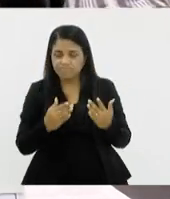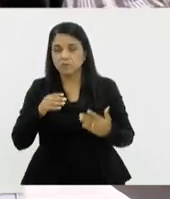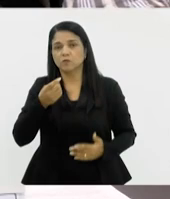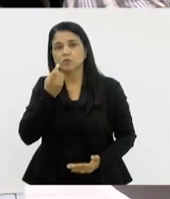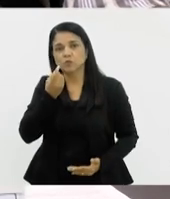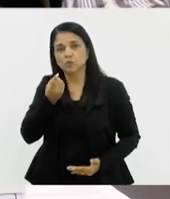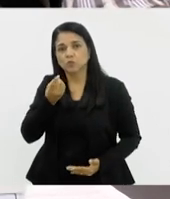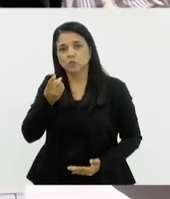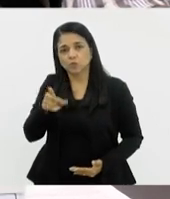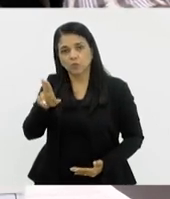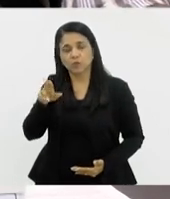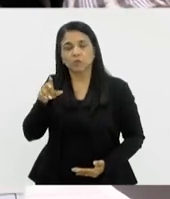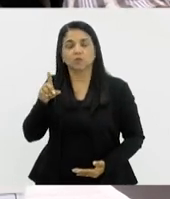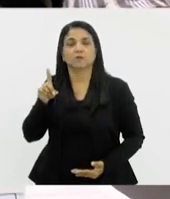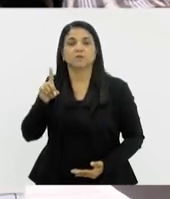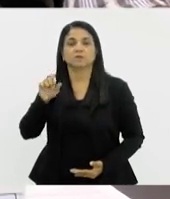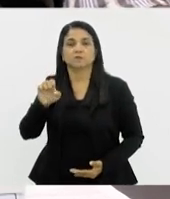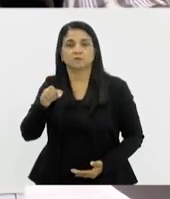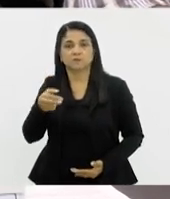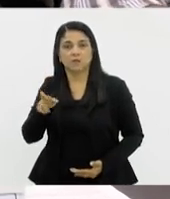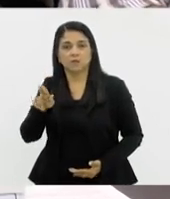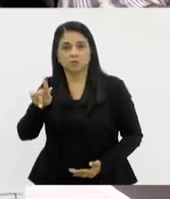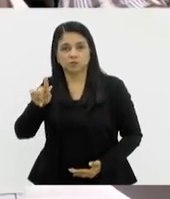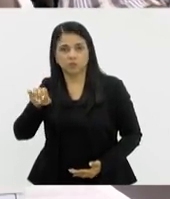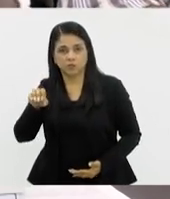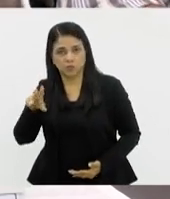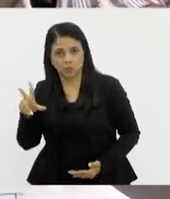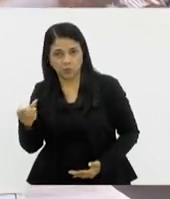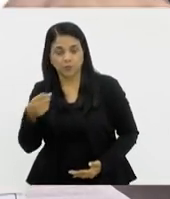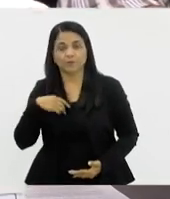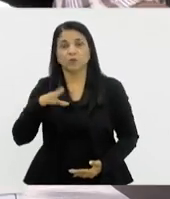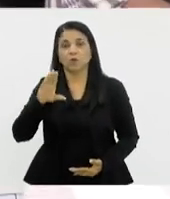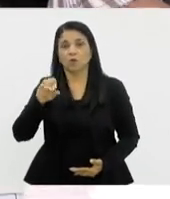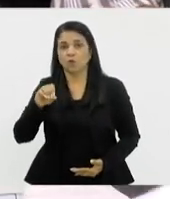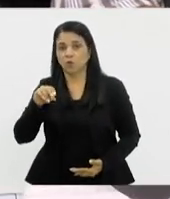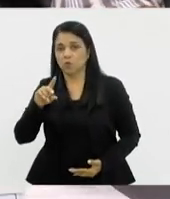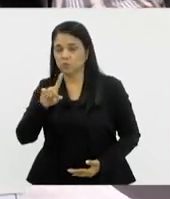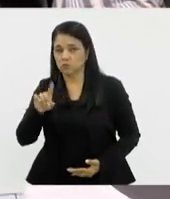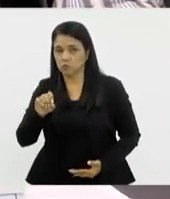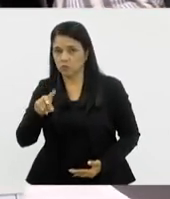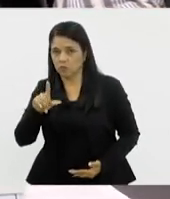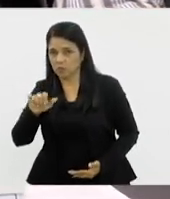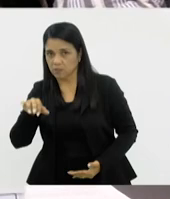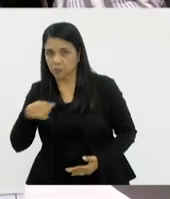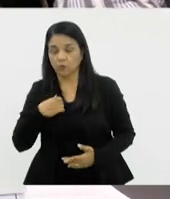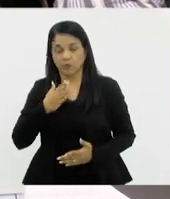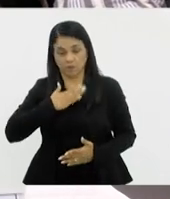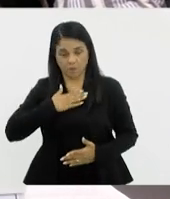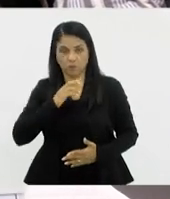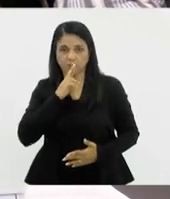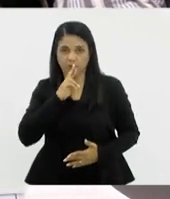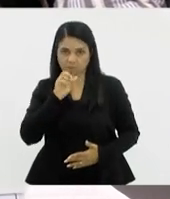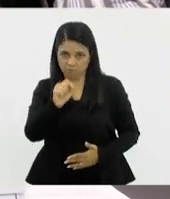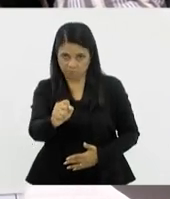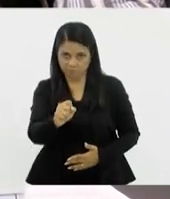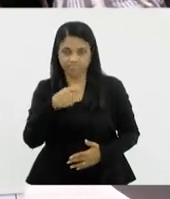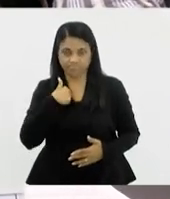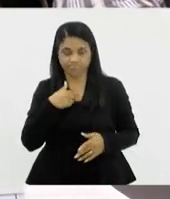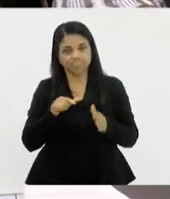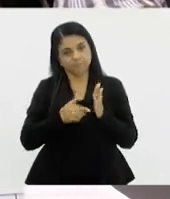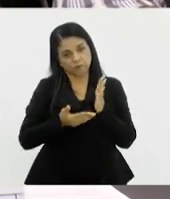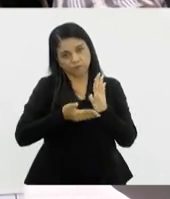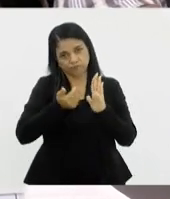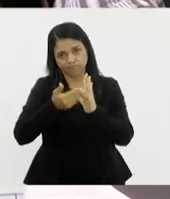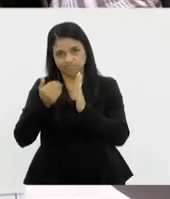deputado Vinícius Cozzolino e meu também. Então, o projeto sai de pauta com vista.